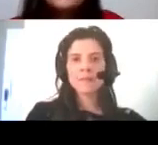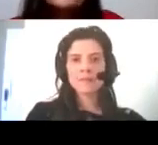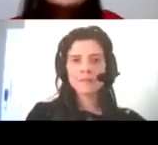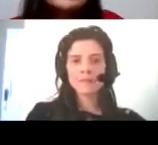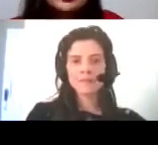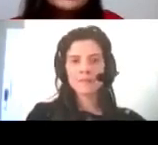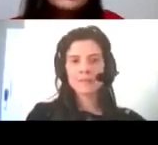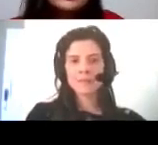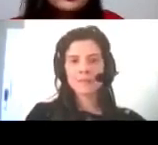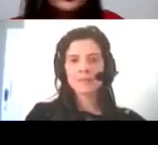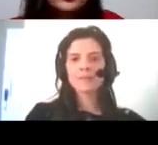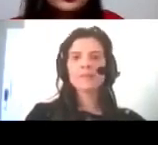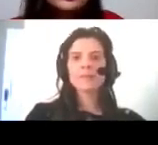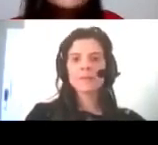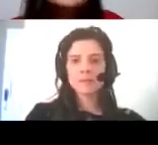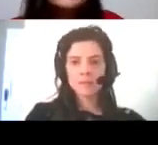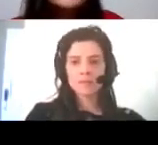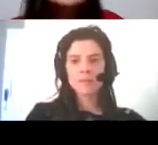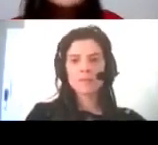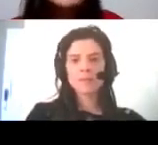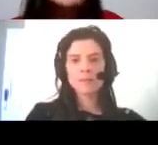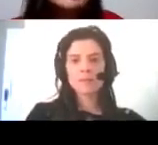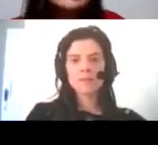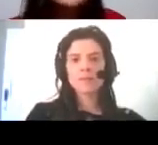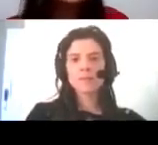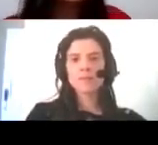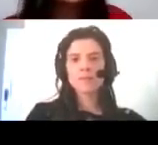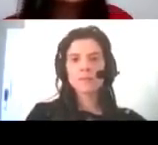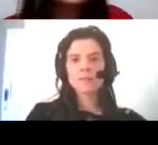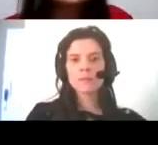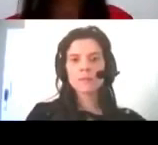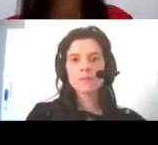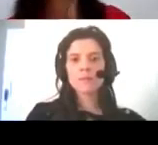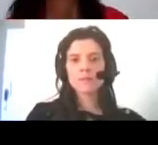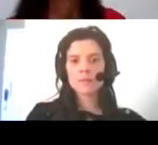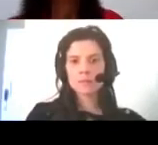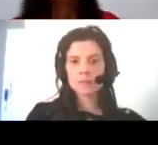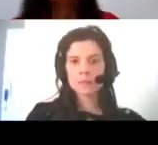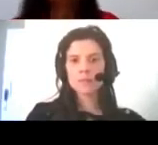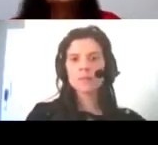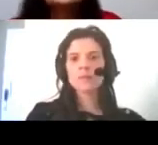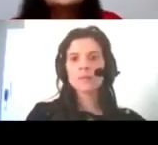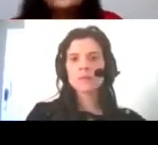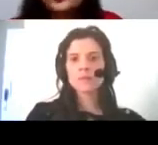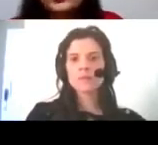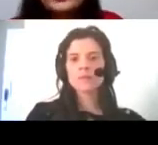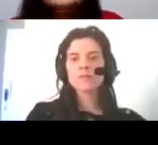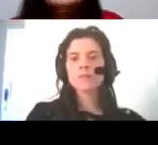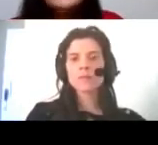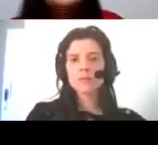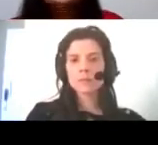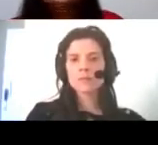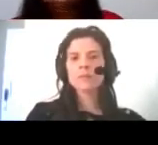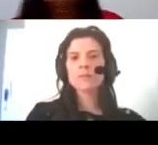Daí, assim, outras legislações importantes é a legislação que está lá na Constituição, referente à administração